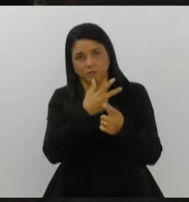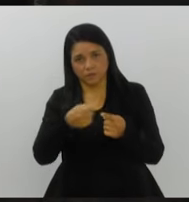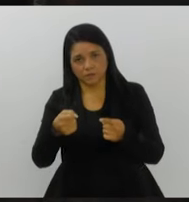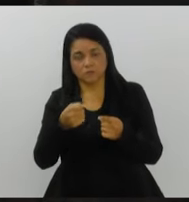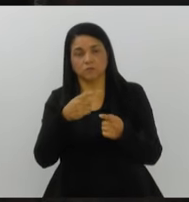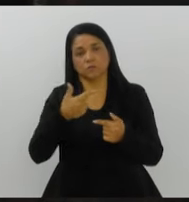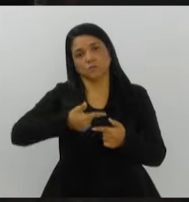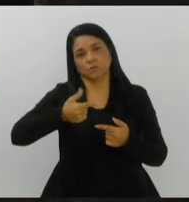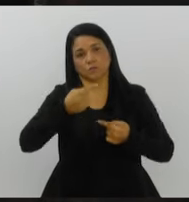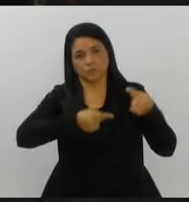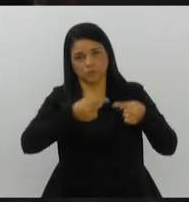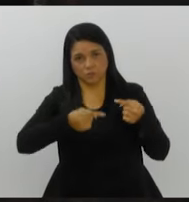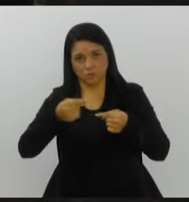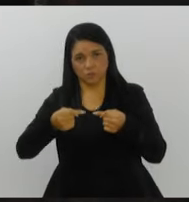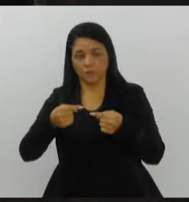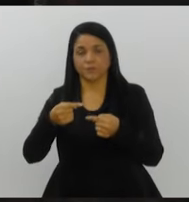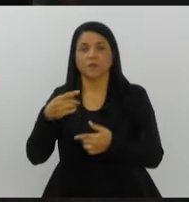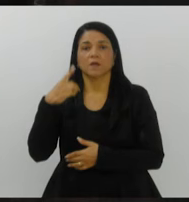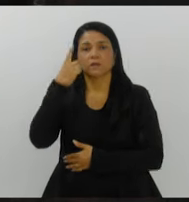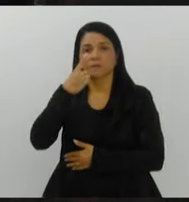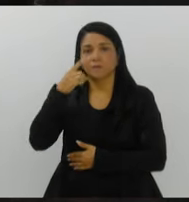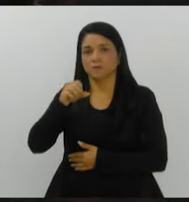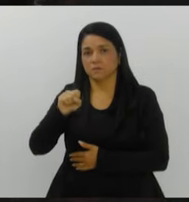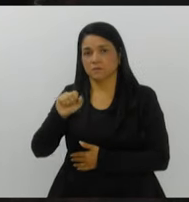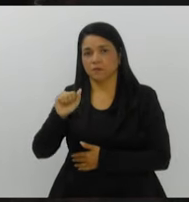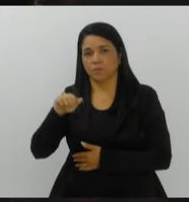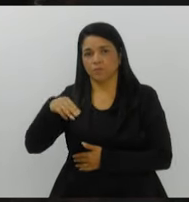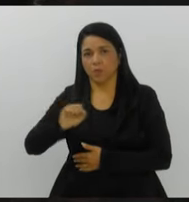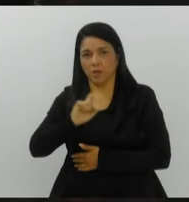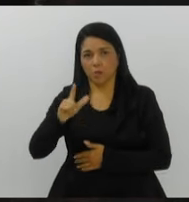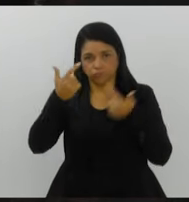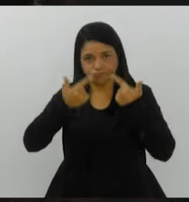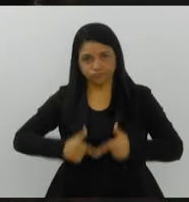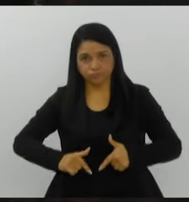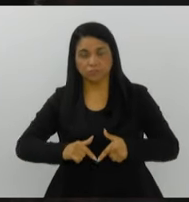segunda discussão. Deputado Samuel Malafaia, abstenção.